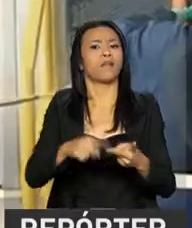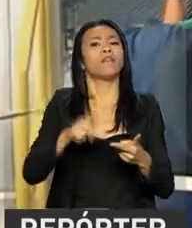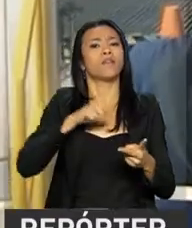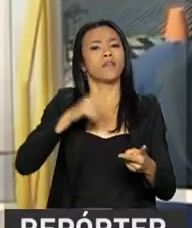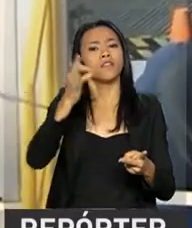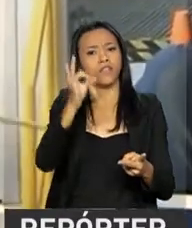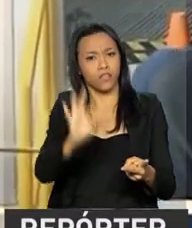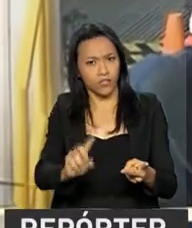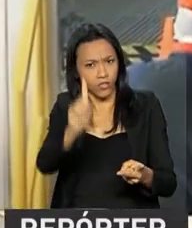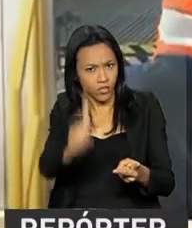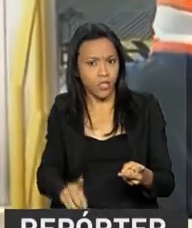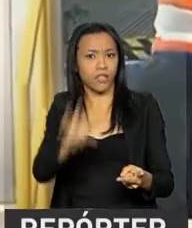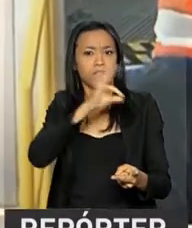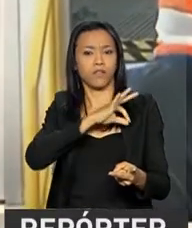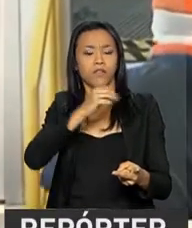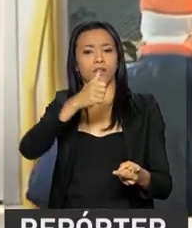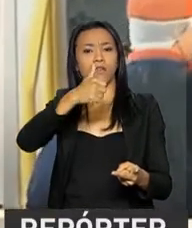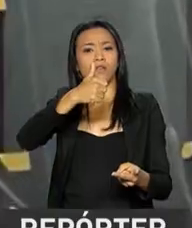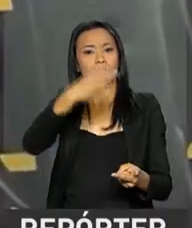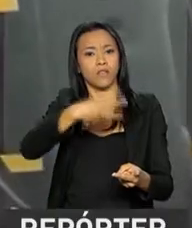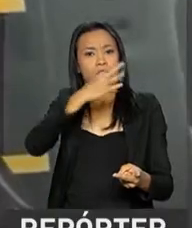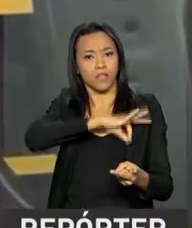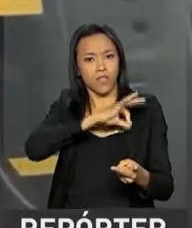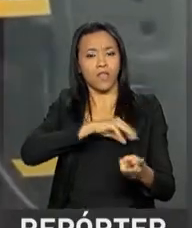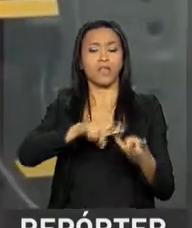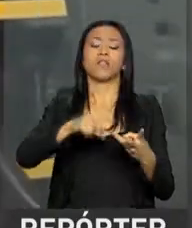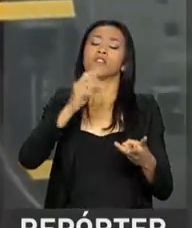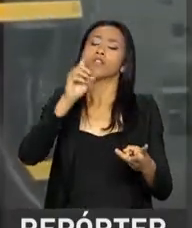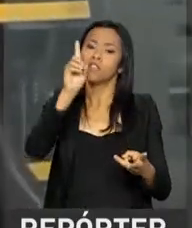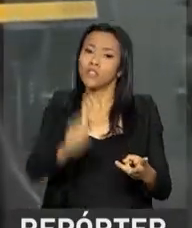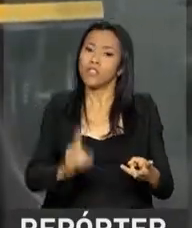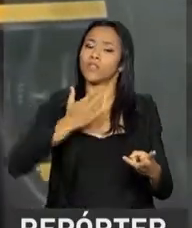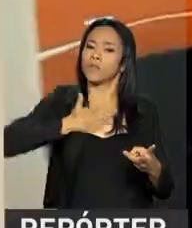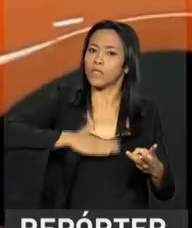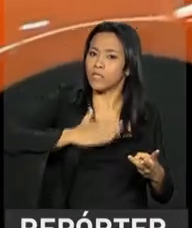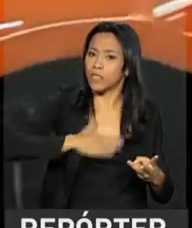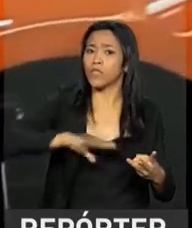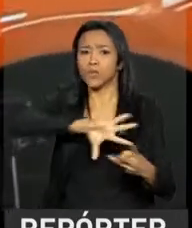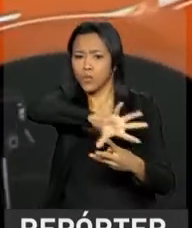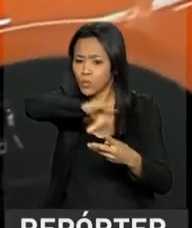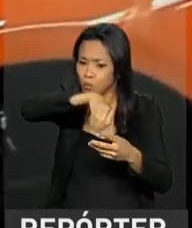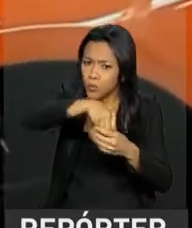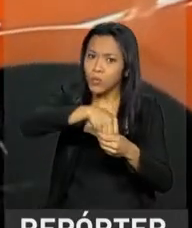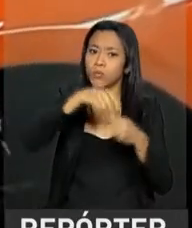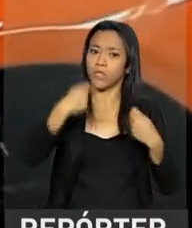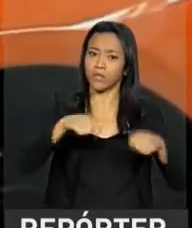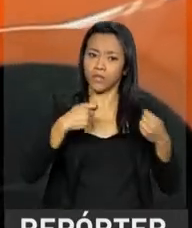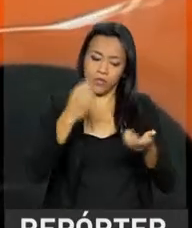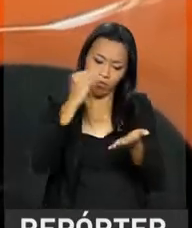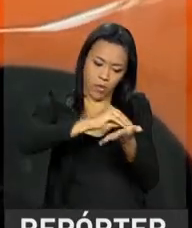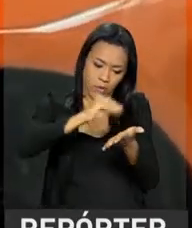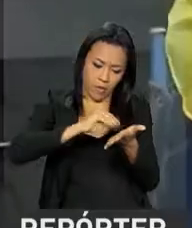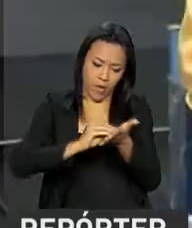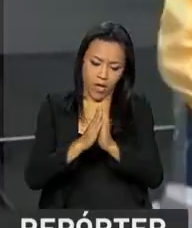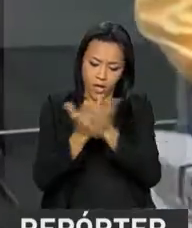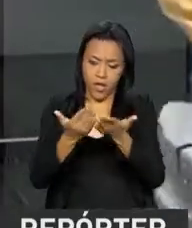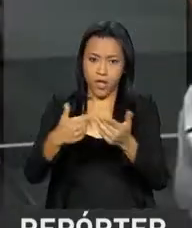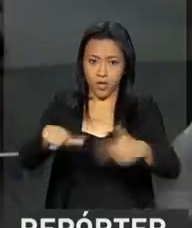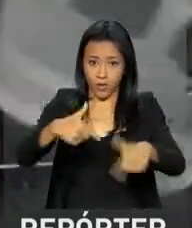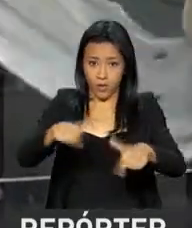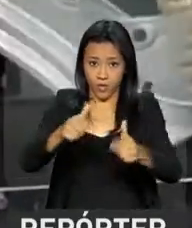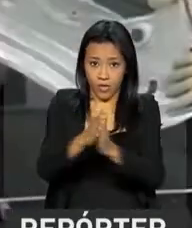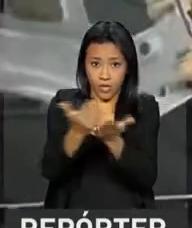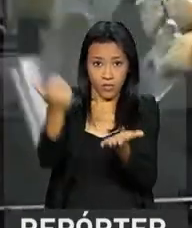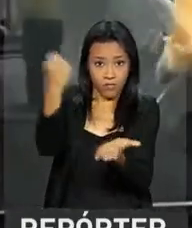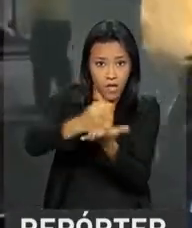a 13º, repouso semanal remunerado. Queremos formalizar todos os trabalhadores brasileiros que acordam cedo e